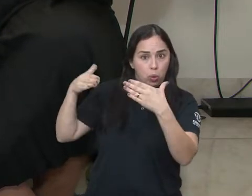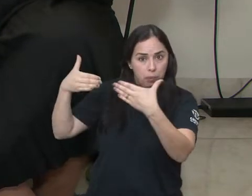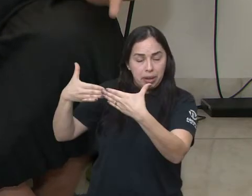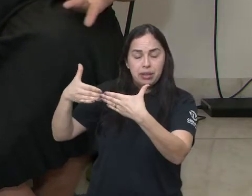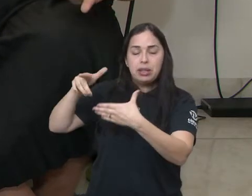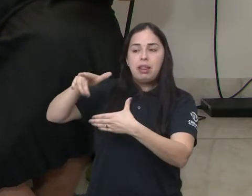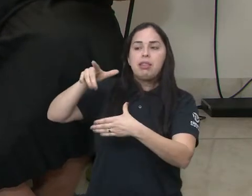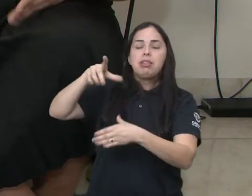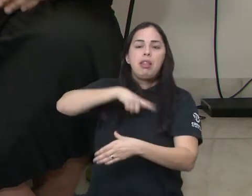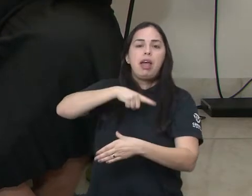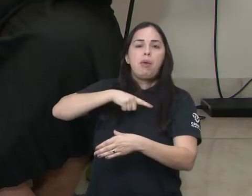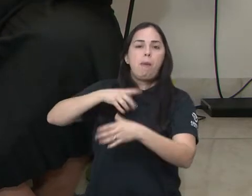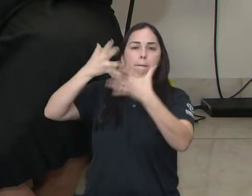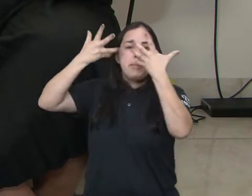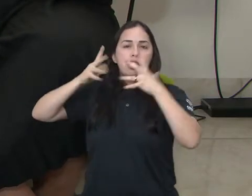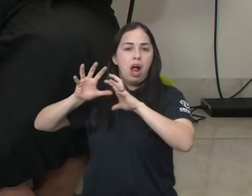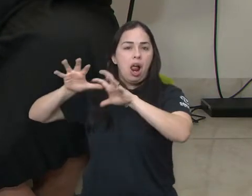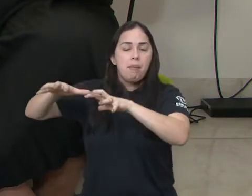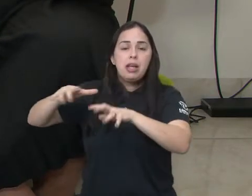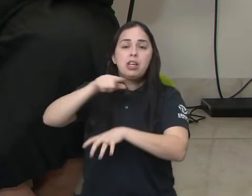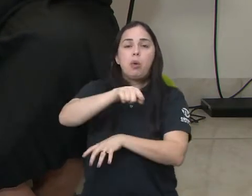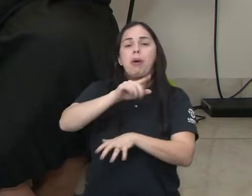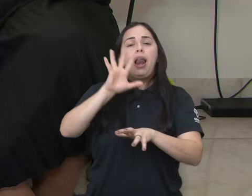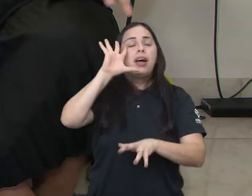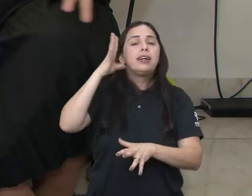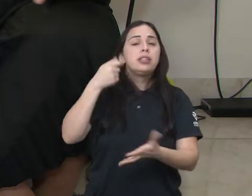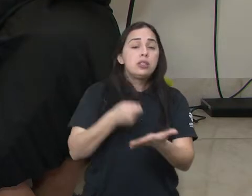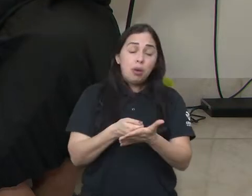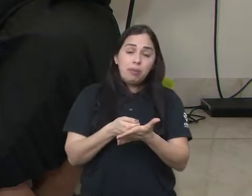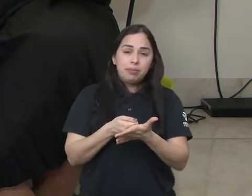como elas reagem a isso. E aí eu